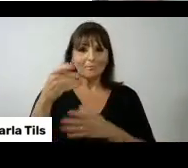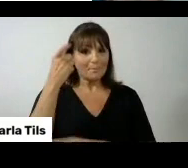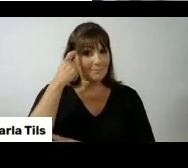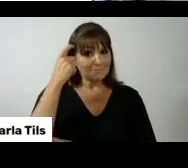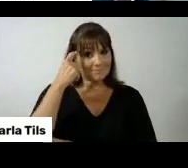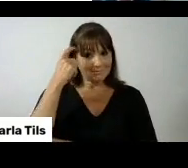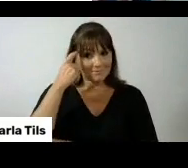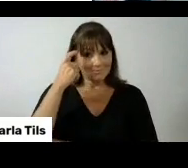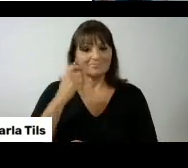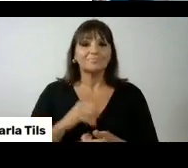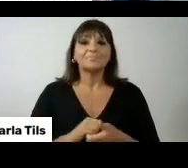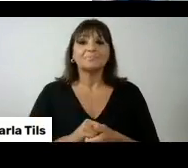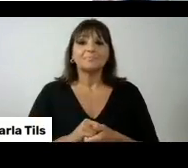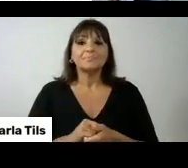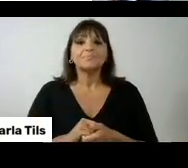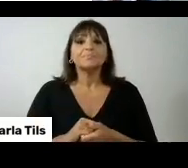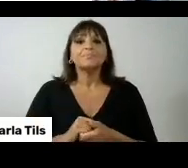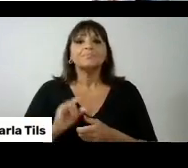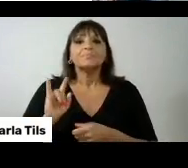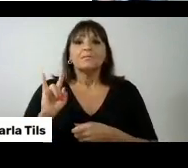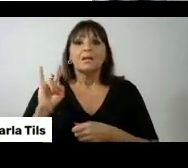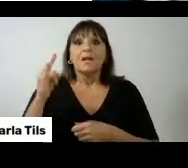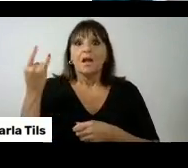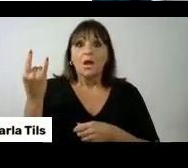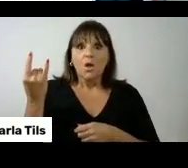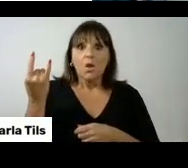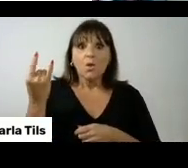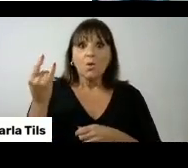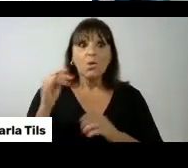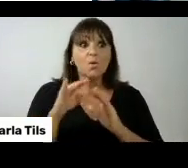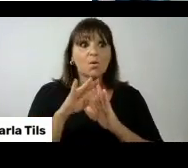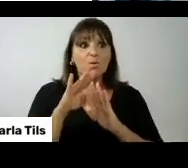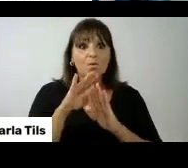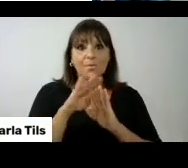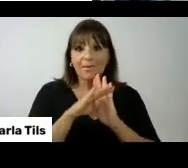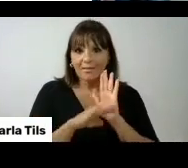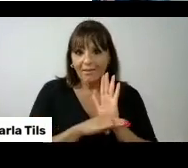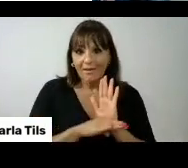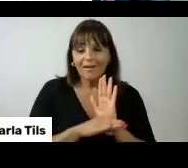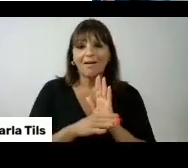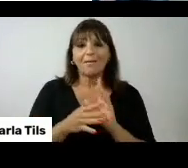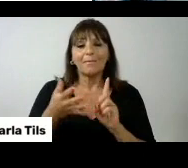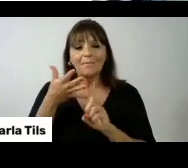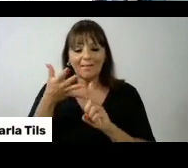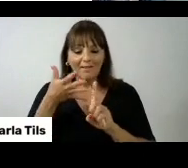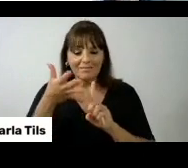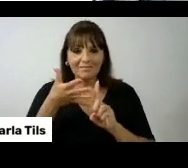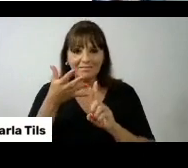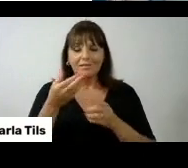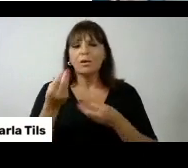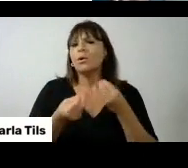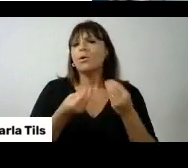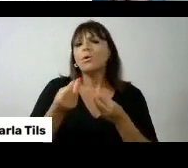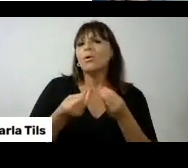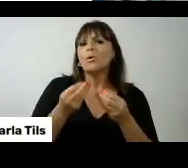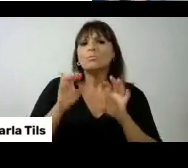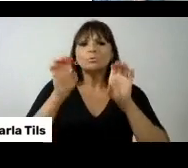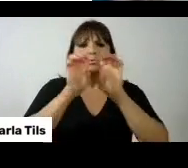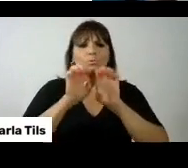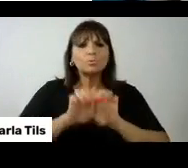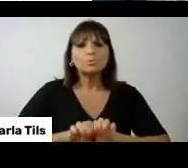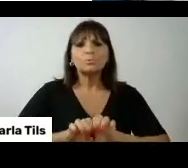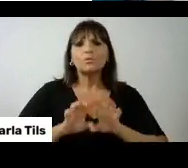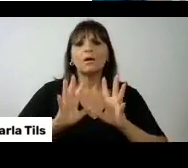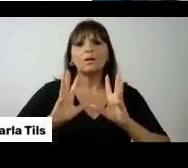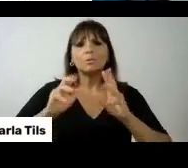pensar nessa última etapa da palestra aí. Então, como é que eu vou estruturar isso tudo? Como é que eu vou começar então a pensar em acessibilidade